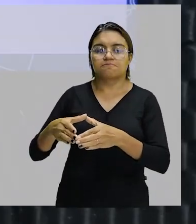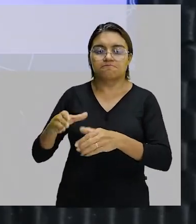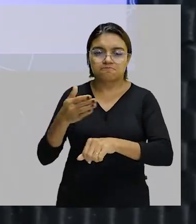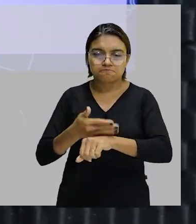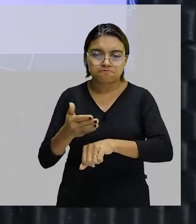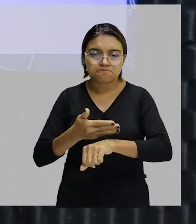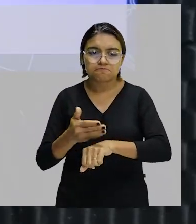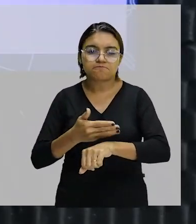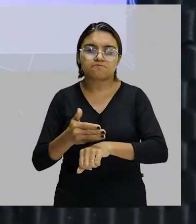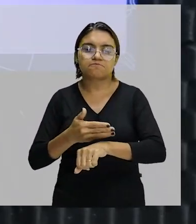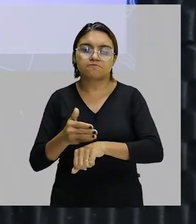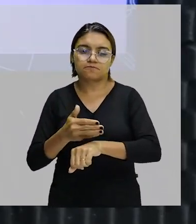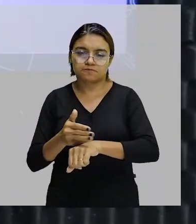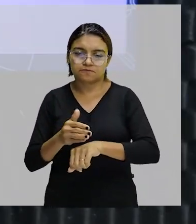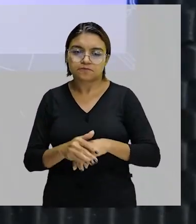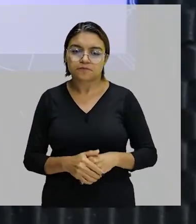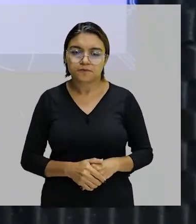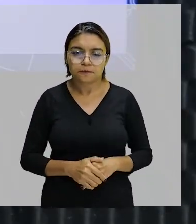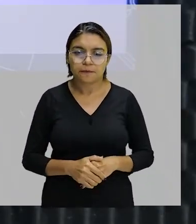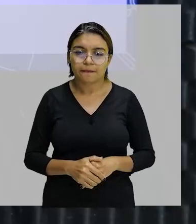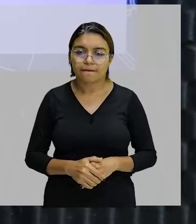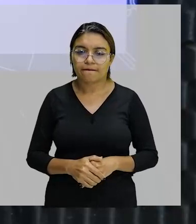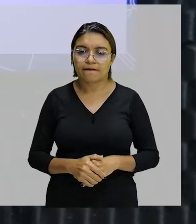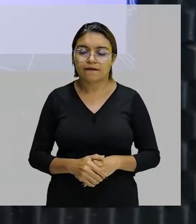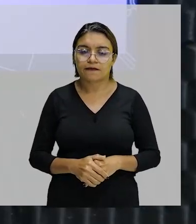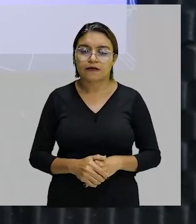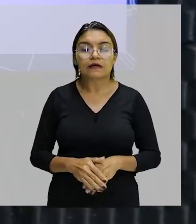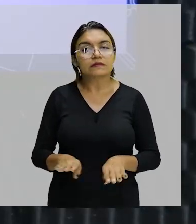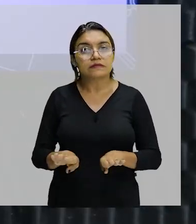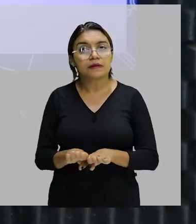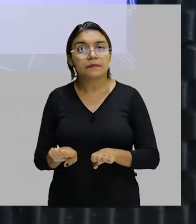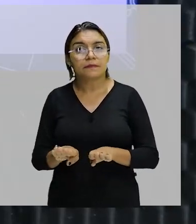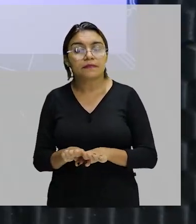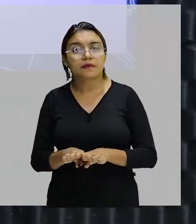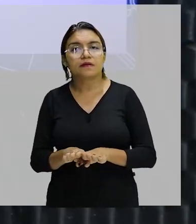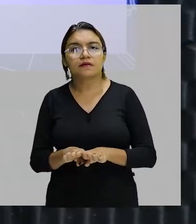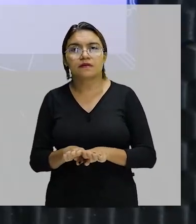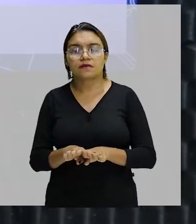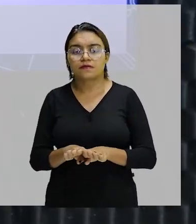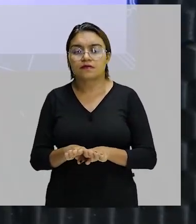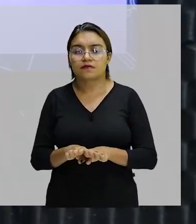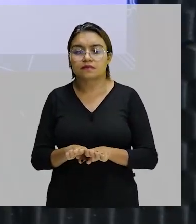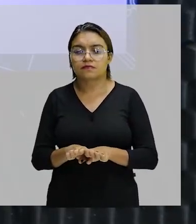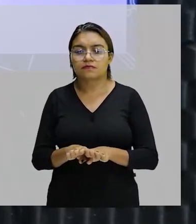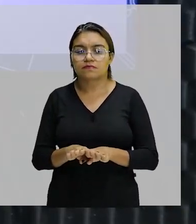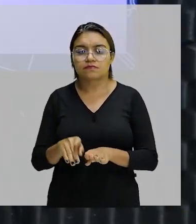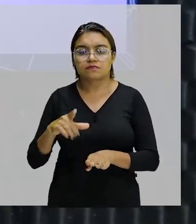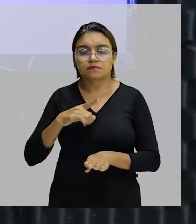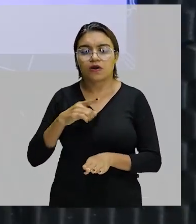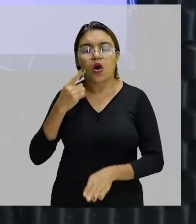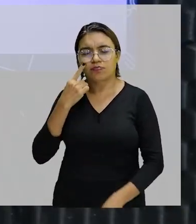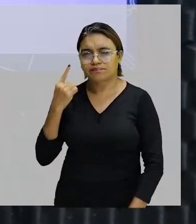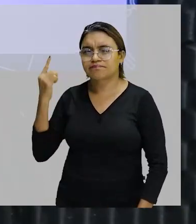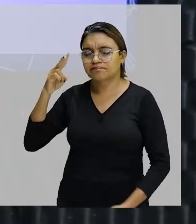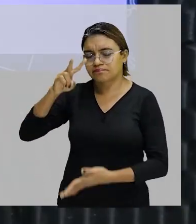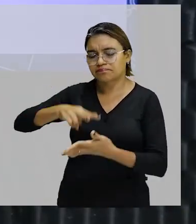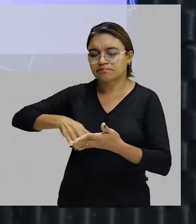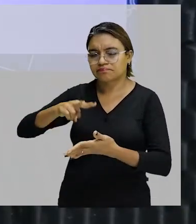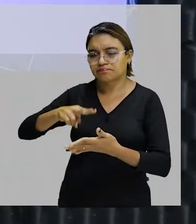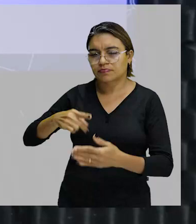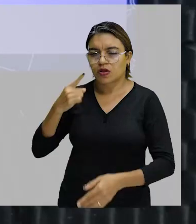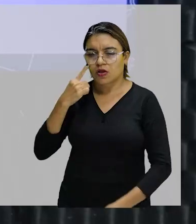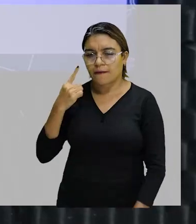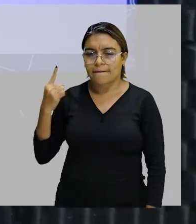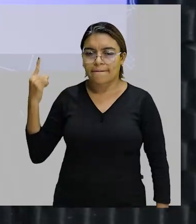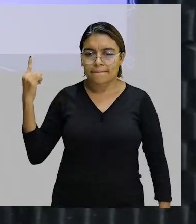para criar, planejar ou buscar orientação para as suas próprias práticas corporais. A